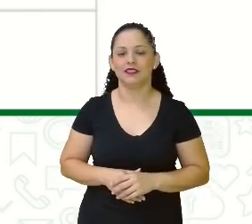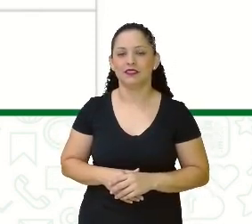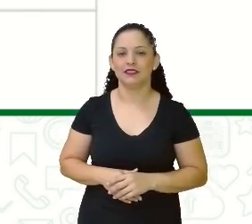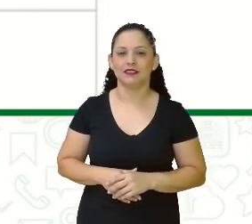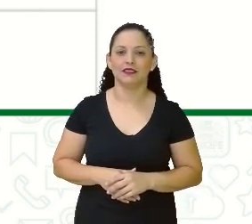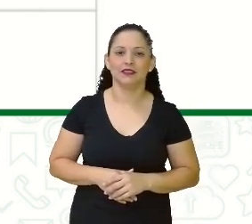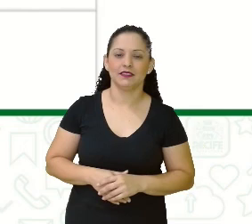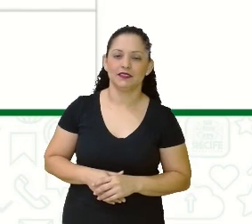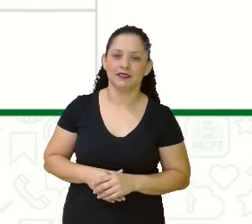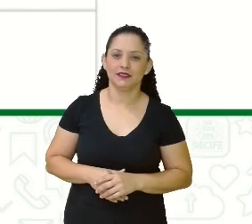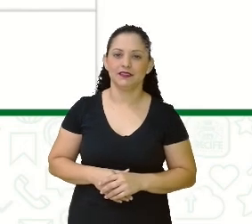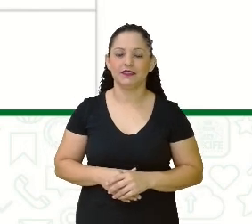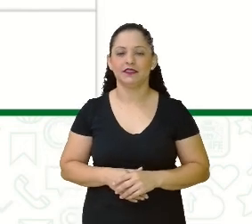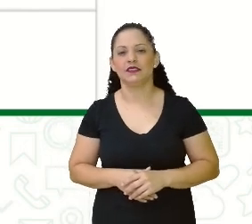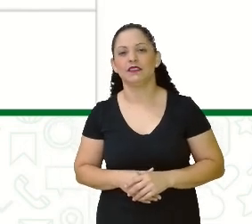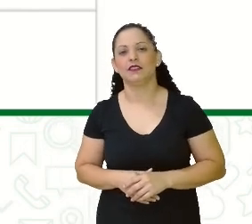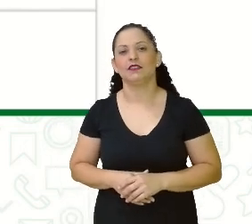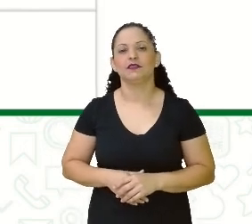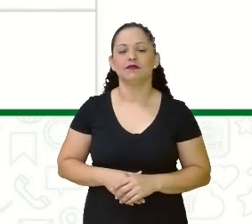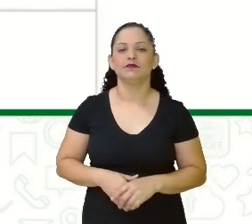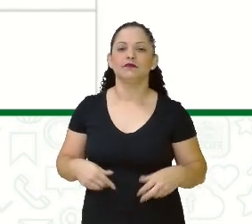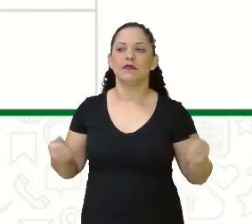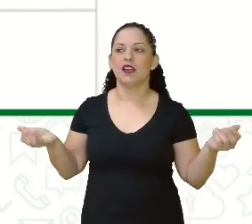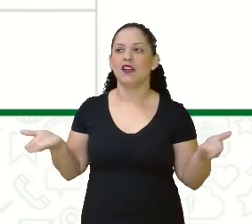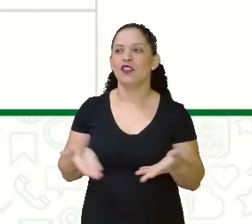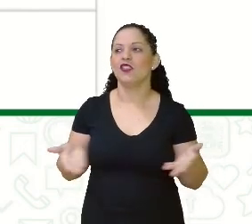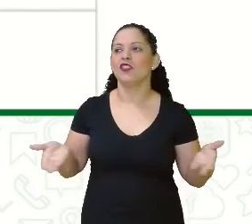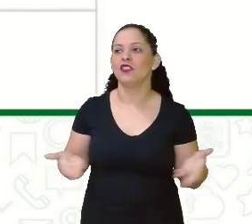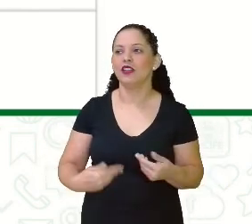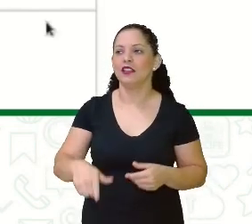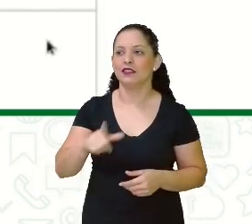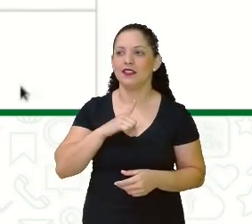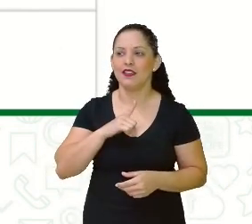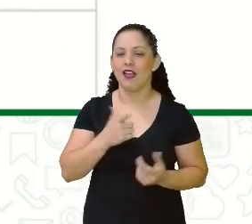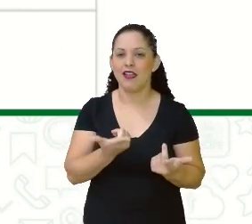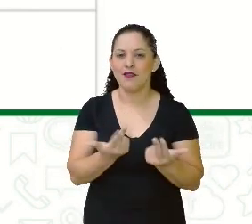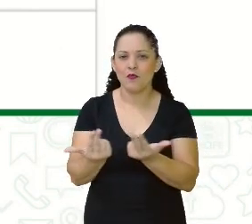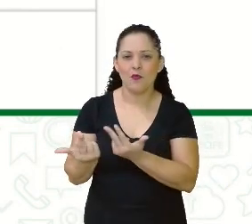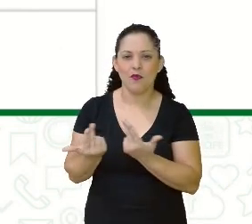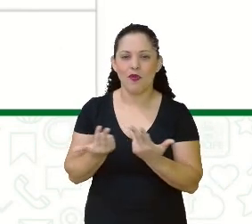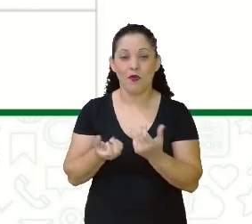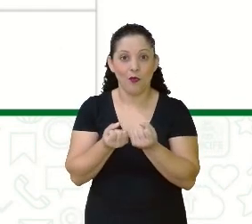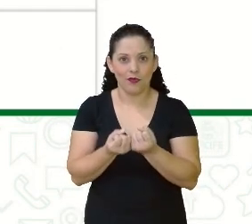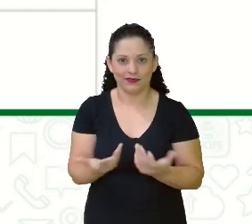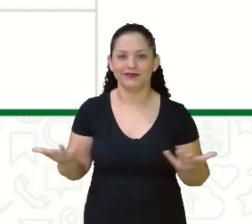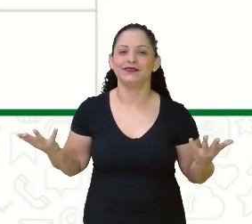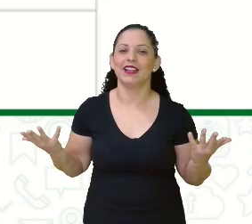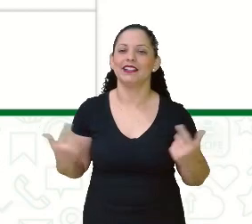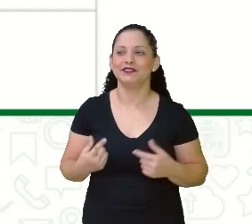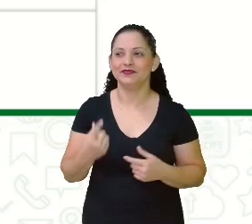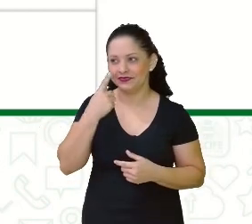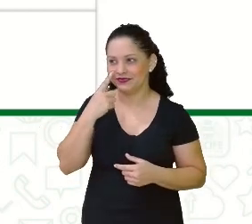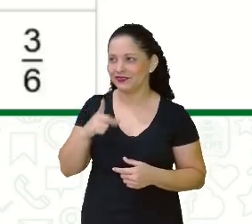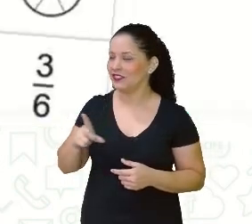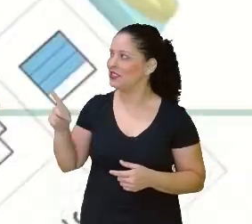E agora eu tenho a mesma quantidade também. Olha lá. Viram?